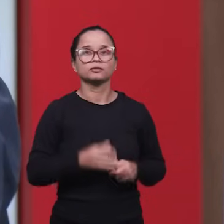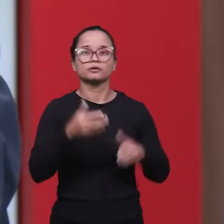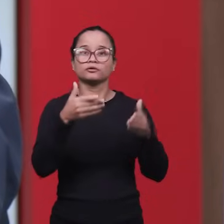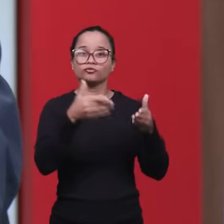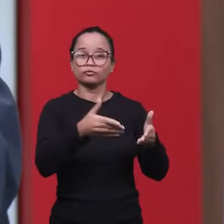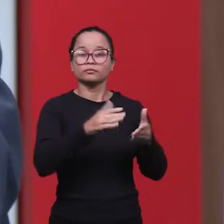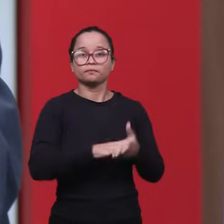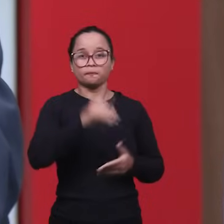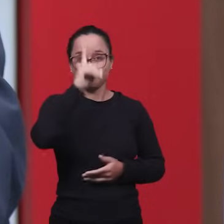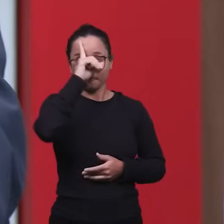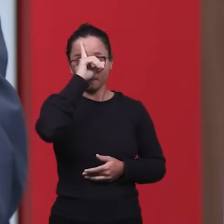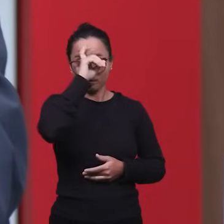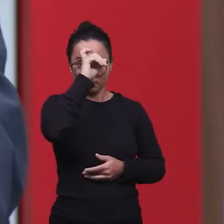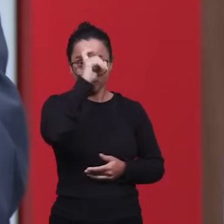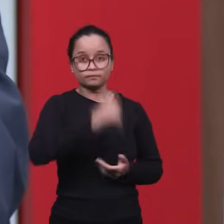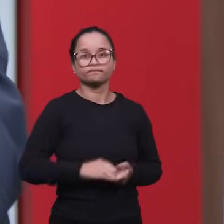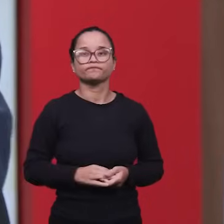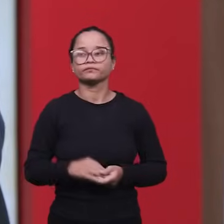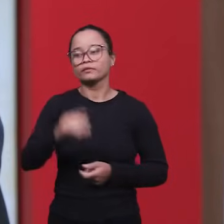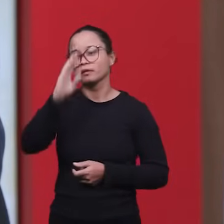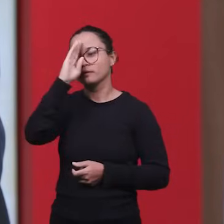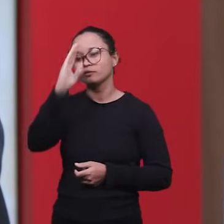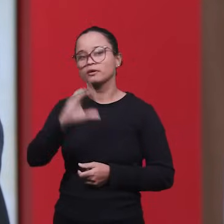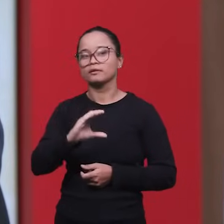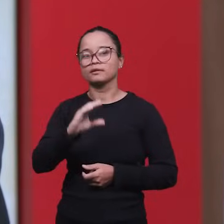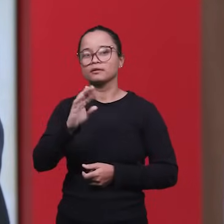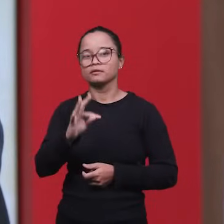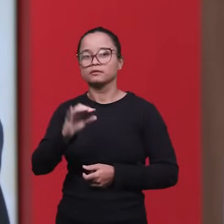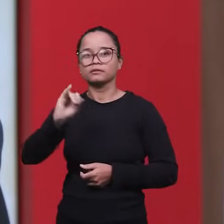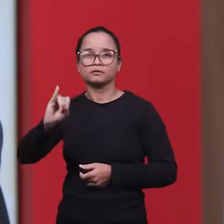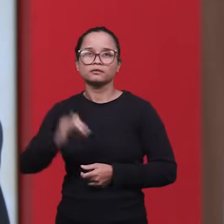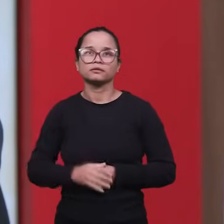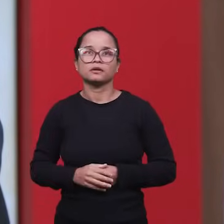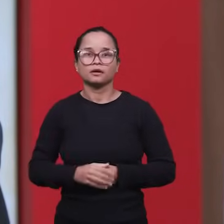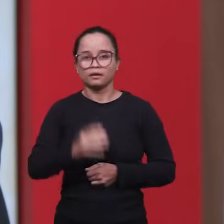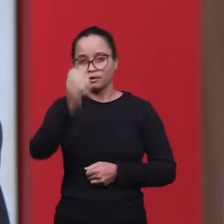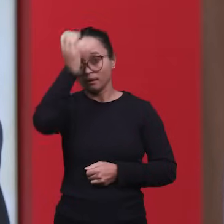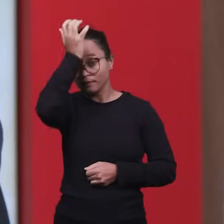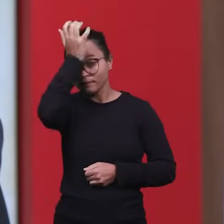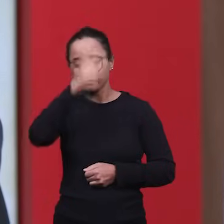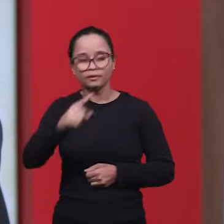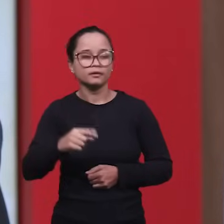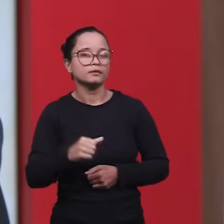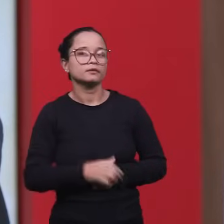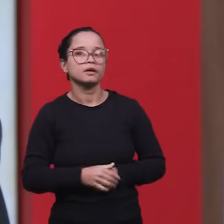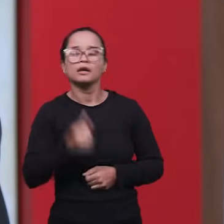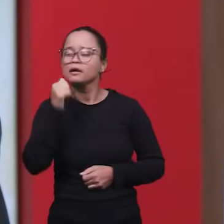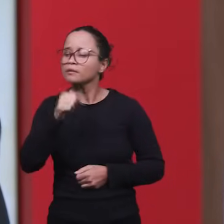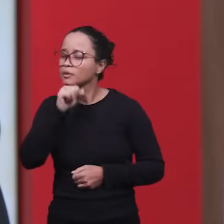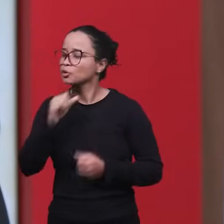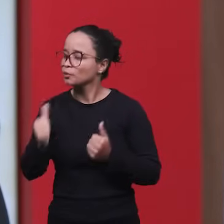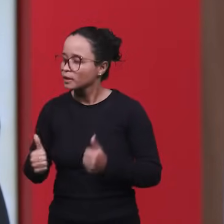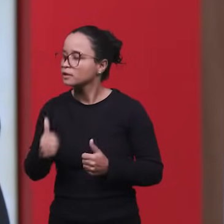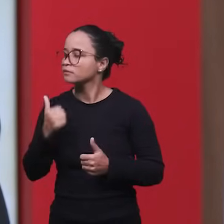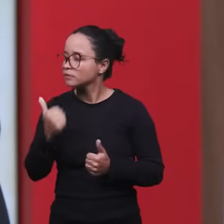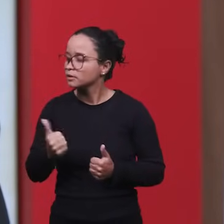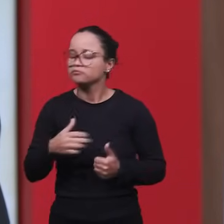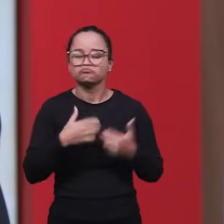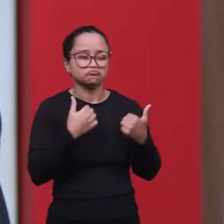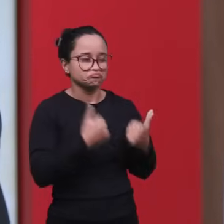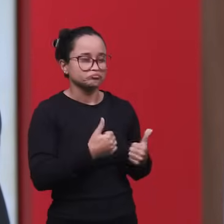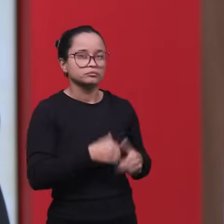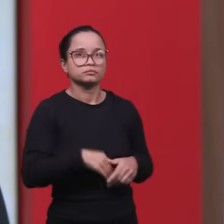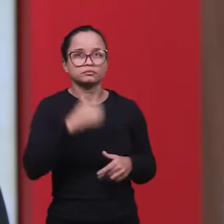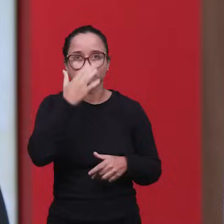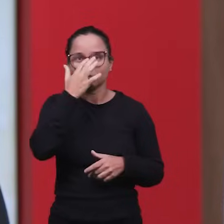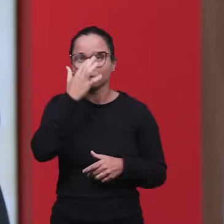ela chegou no hospital, ela foi direto ao CTI e tal. Quando chegou lá, a enfermeira veio e disse: ei, mãe, tudo bem? Tudo bem? Como é que tá?